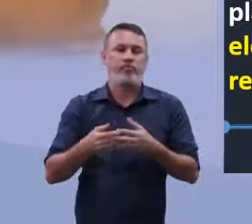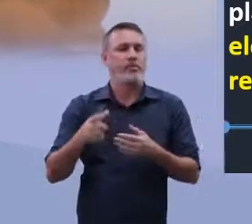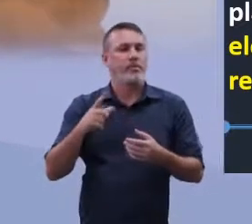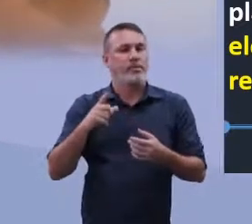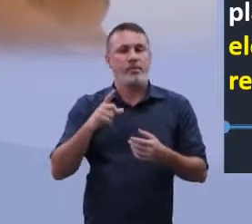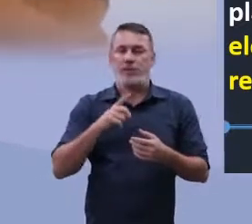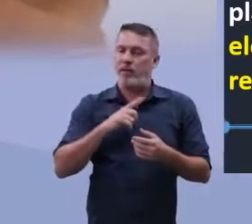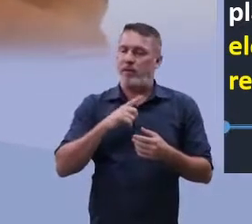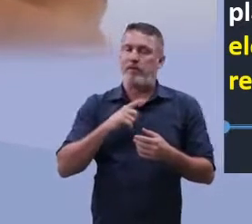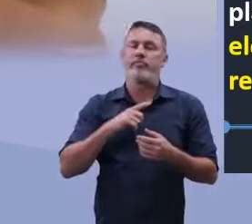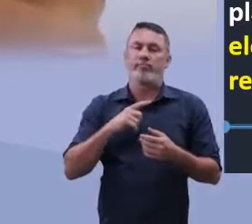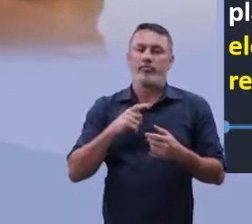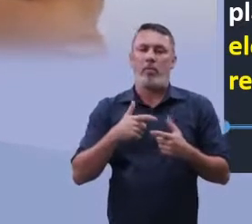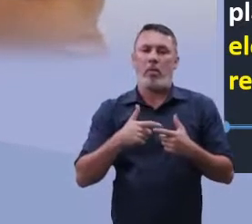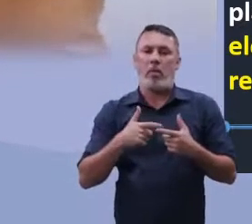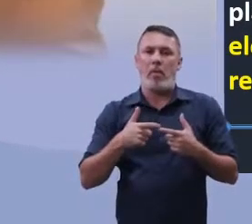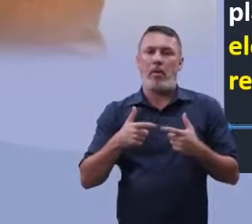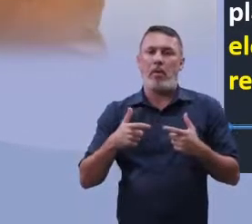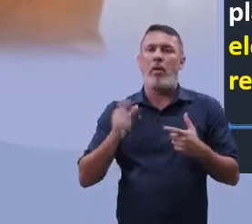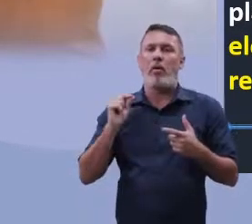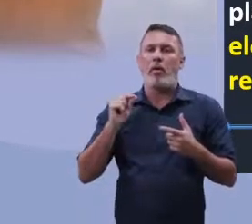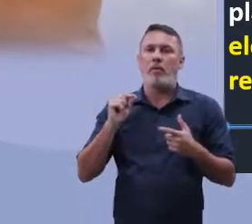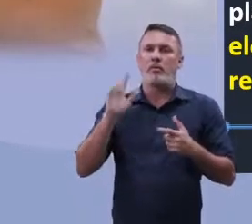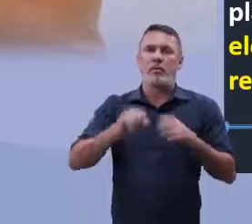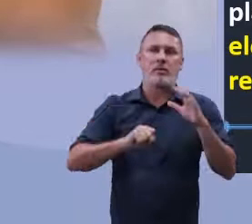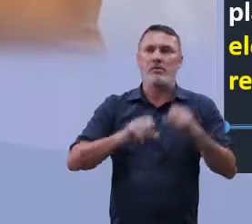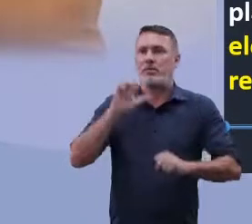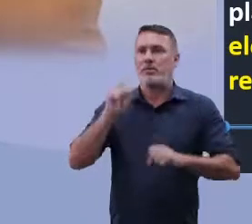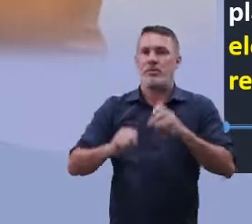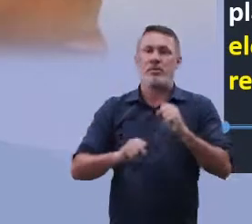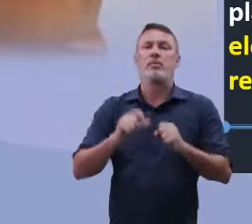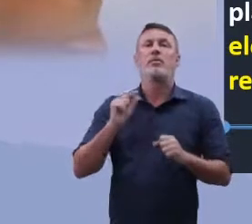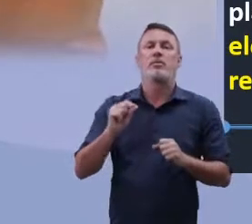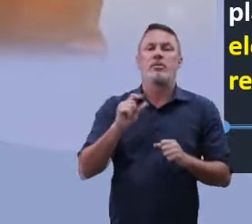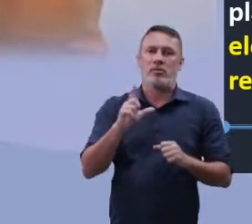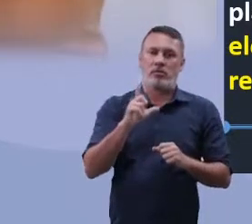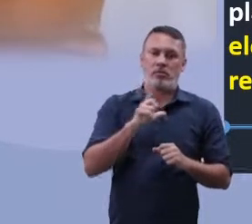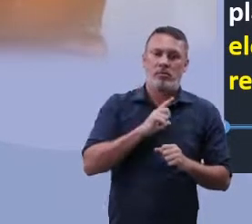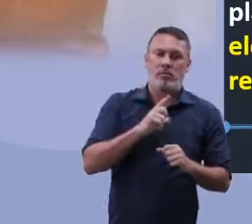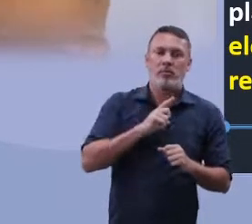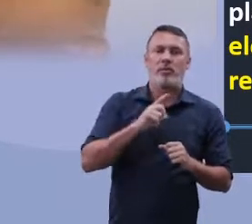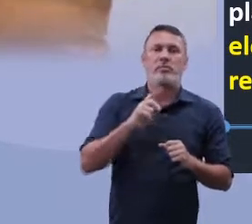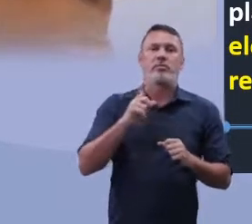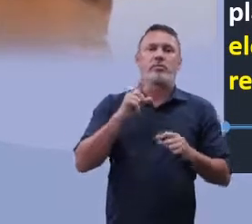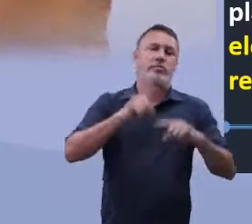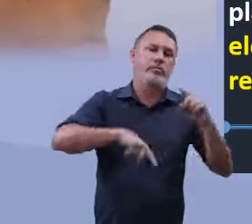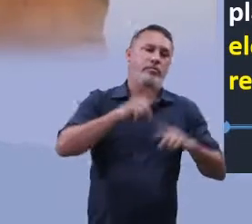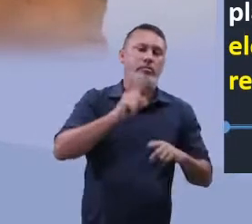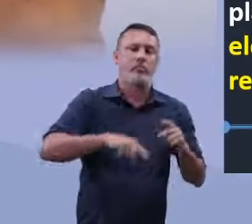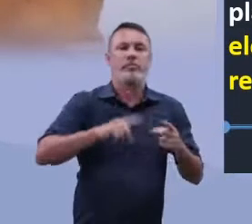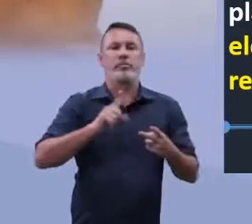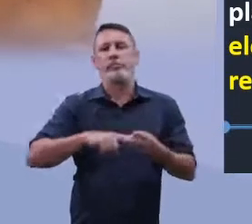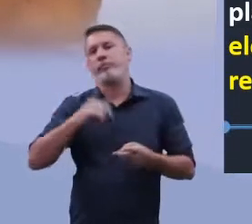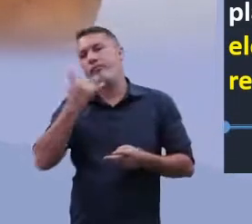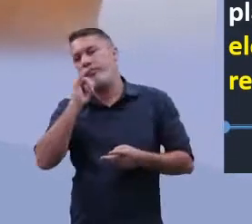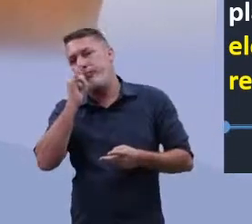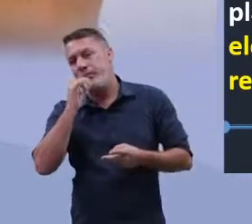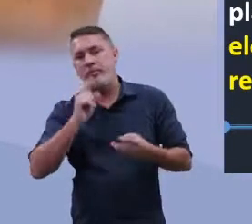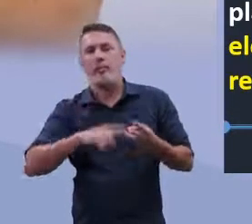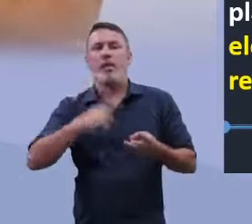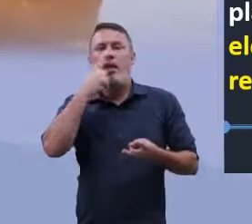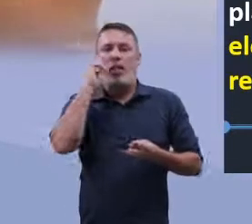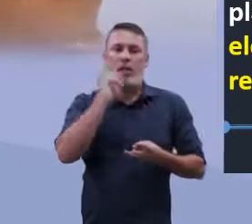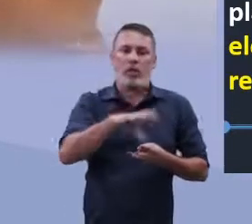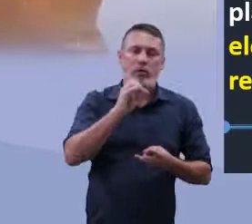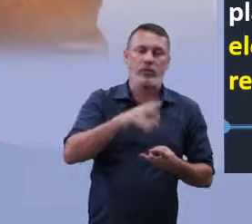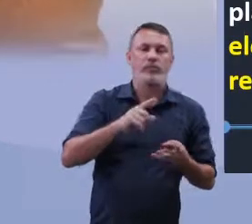produção em grande escala tem agravado situações, né, de todo o planeta, graças a que grande quantidade de eletrônicos, de